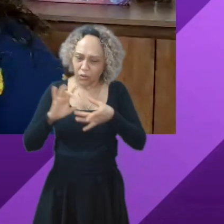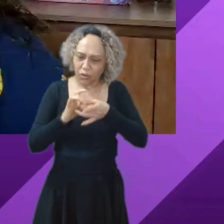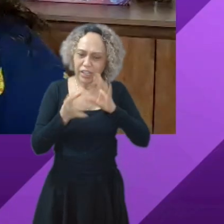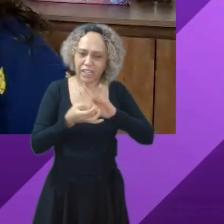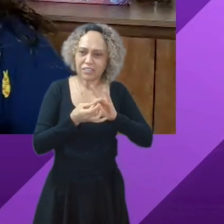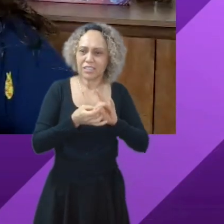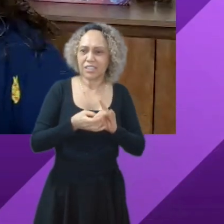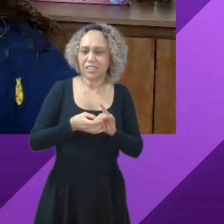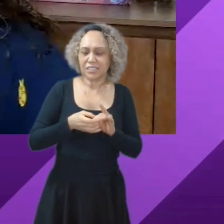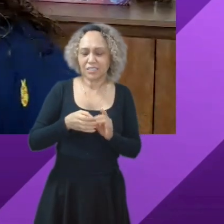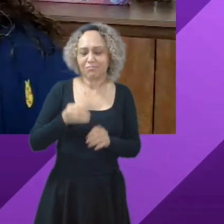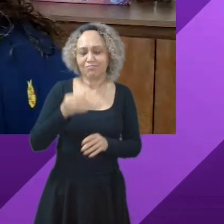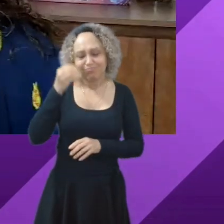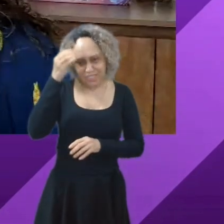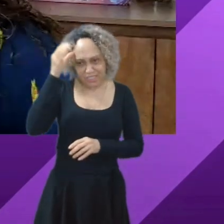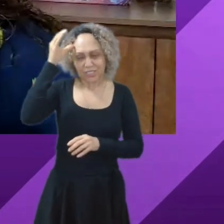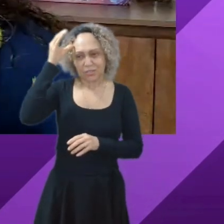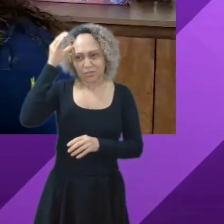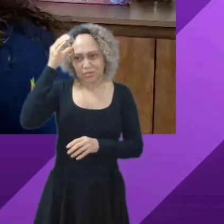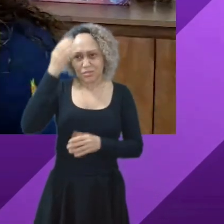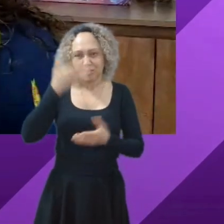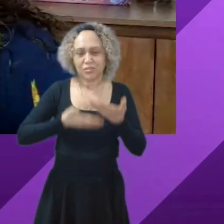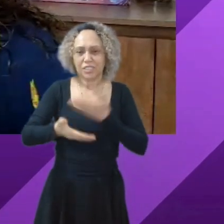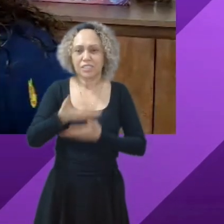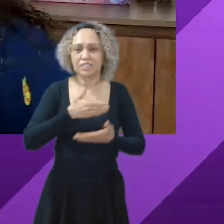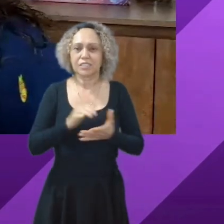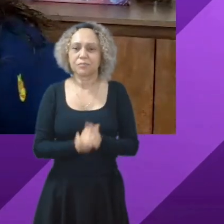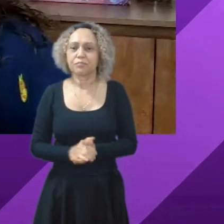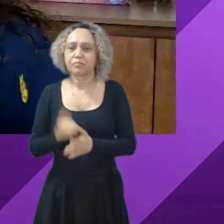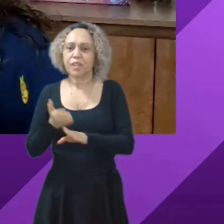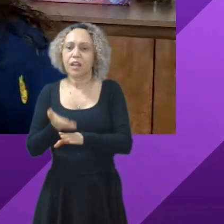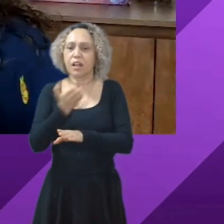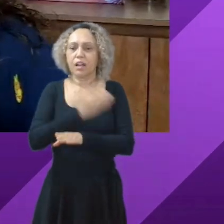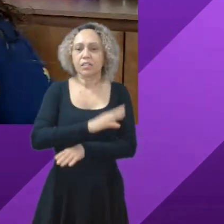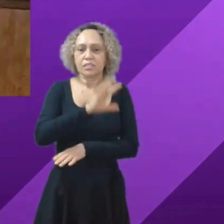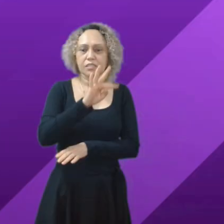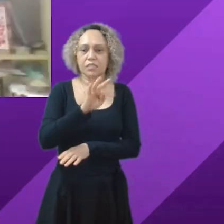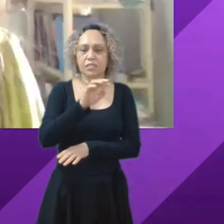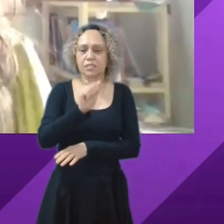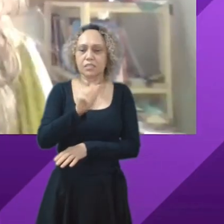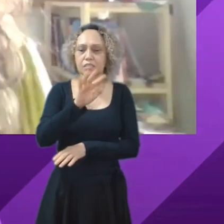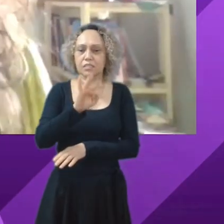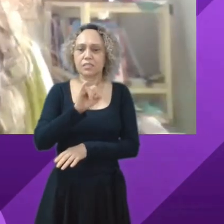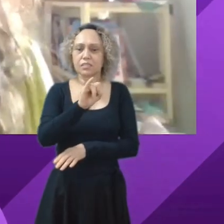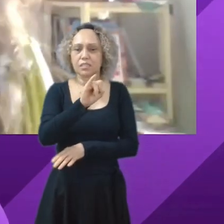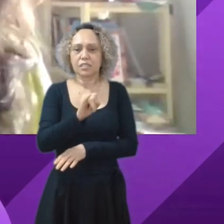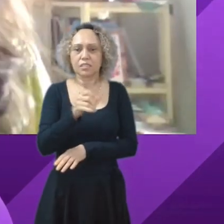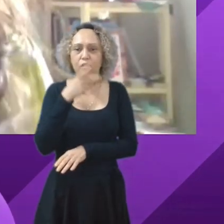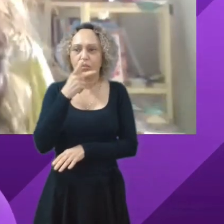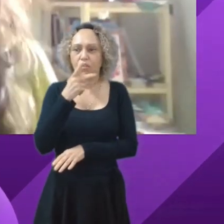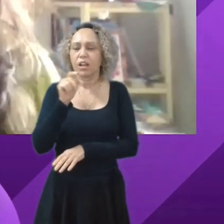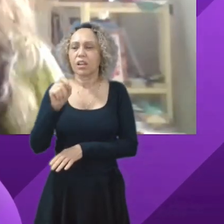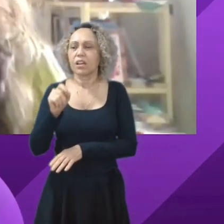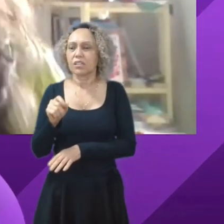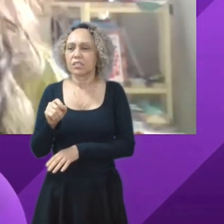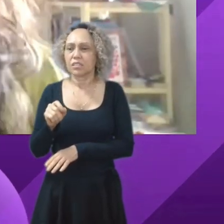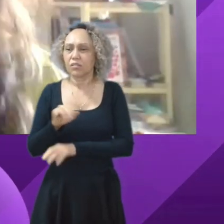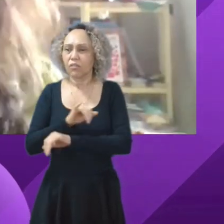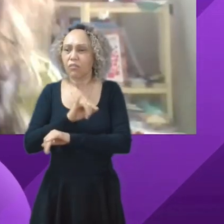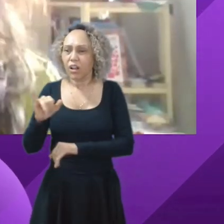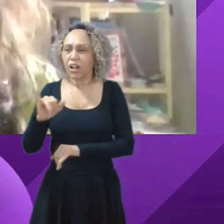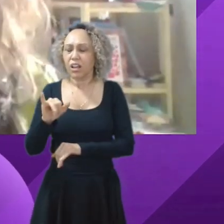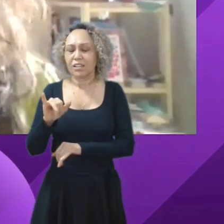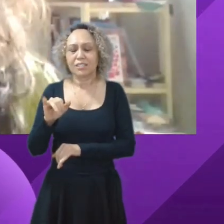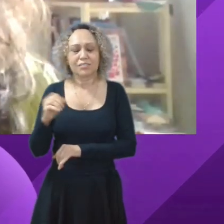conhecendo. Antes da Tati falar, eu só queria. Eu sempre trouxe uma memória aqui que eu acho que é muito importante, né? As mulheres sempre estiveram